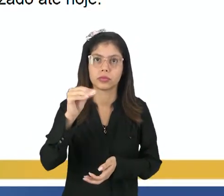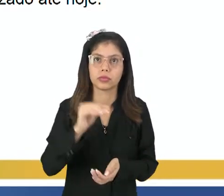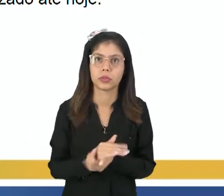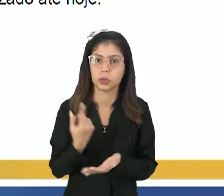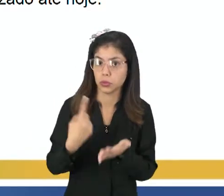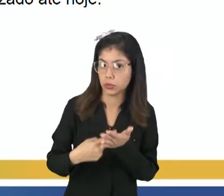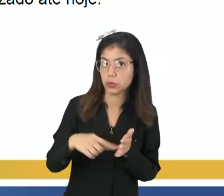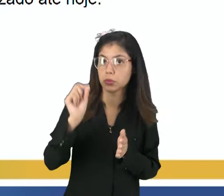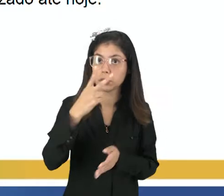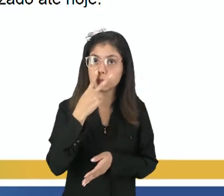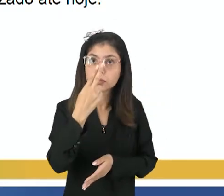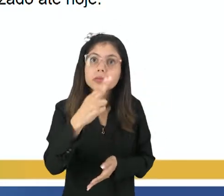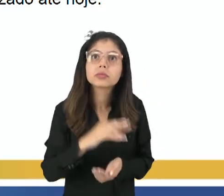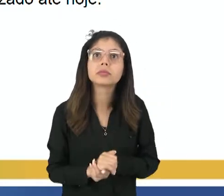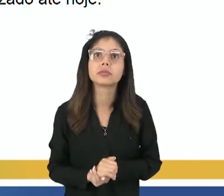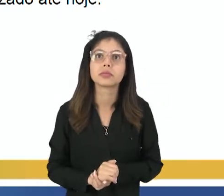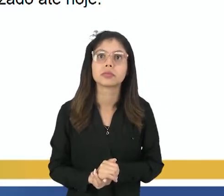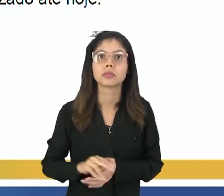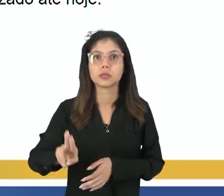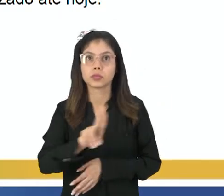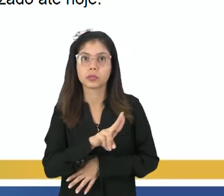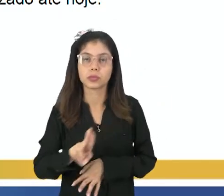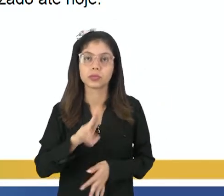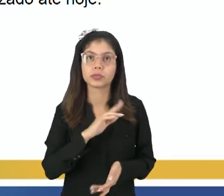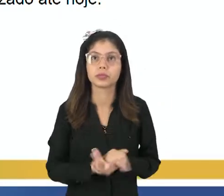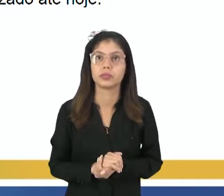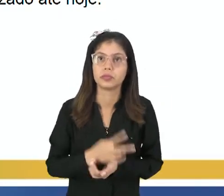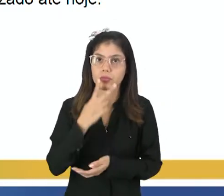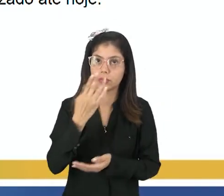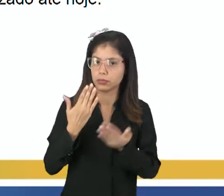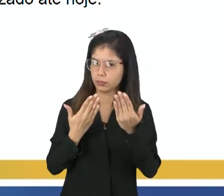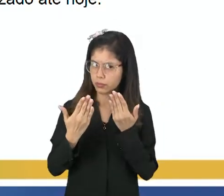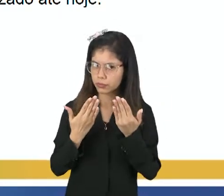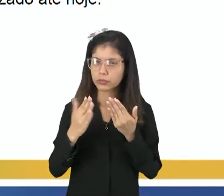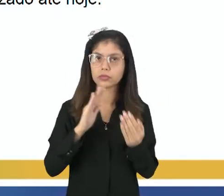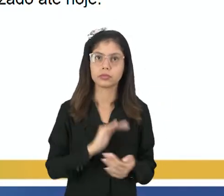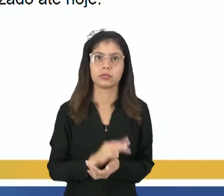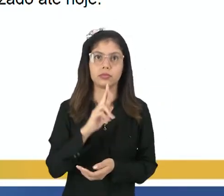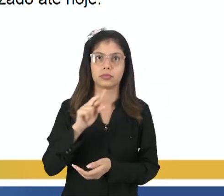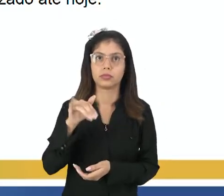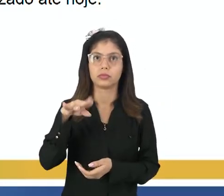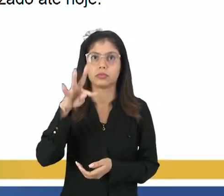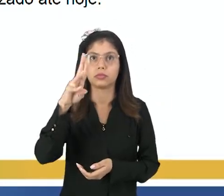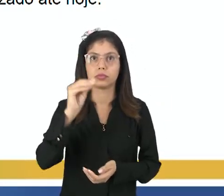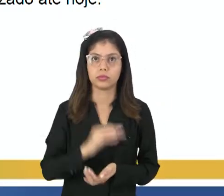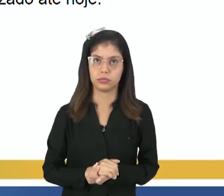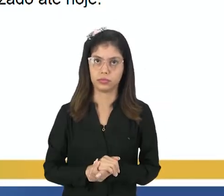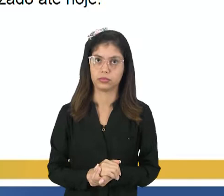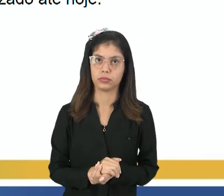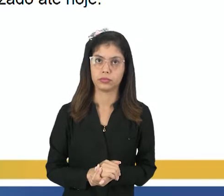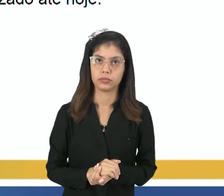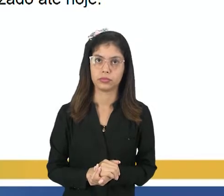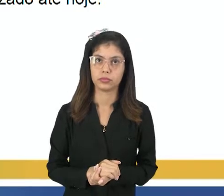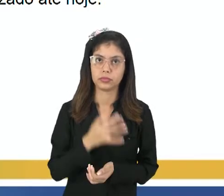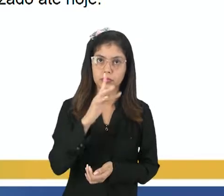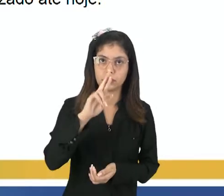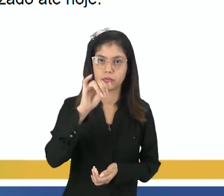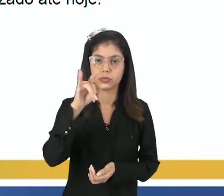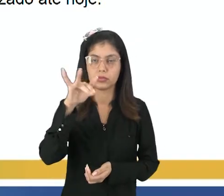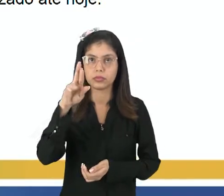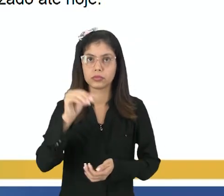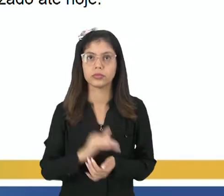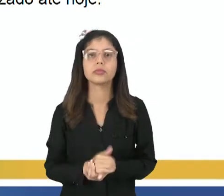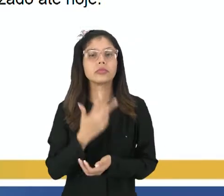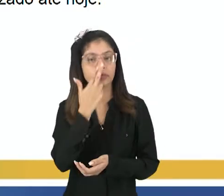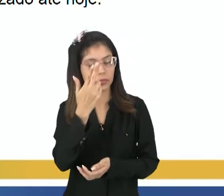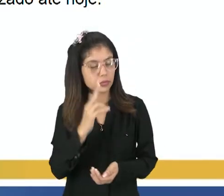ele considerou as semelhanças anatômicas, ou seja, as semelhanças em relação ao formato, as semelhanças fisiológicas, que quer dizer